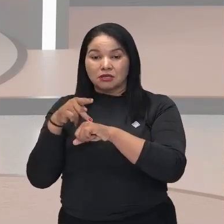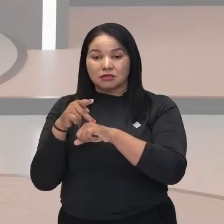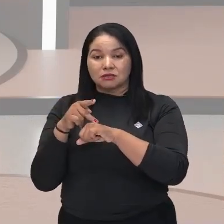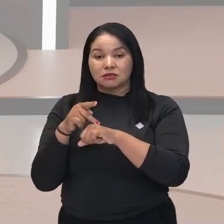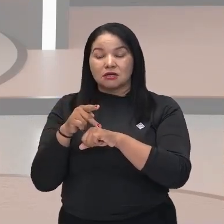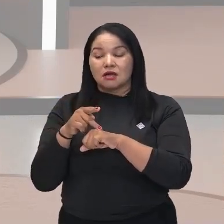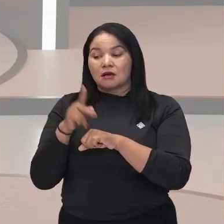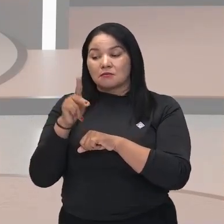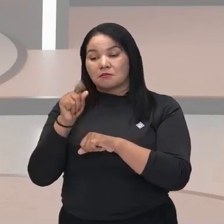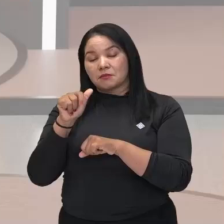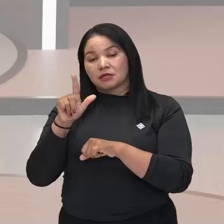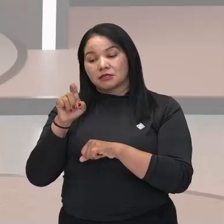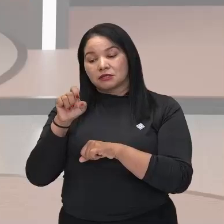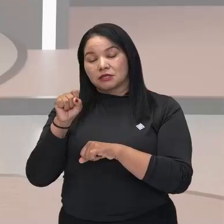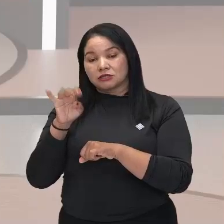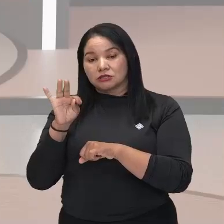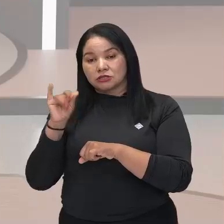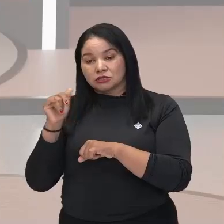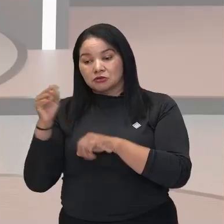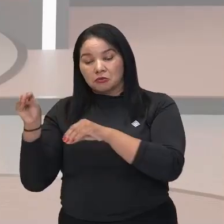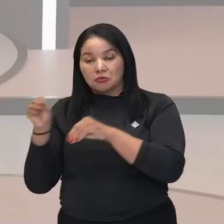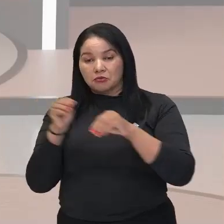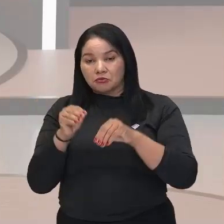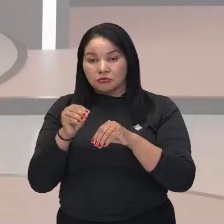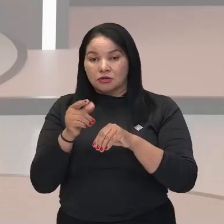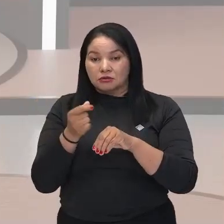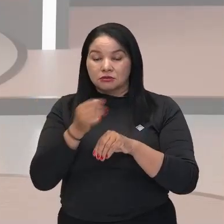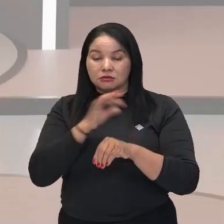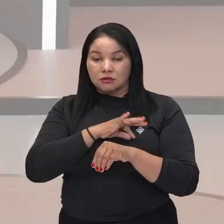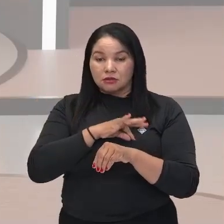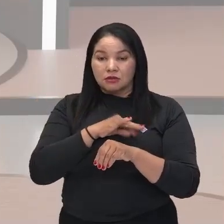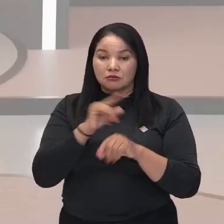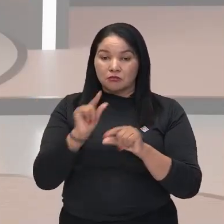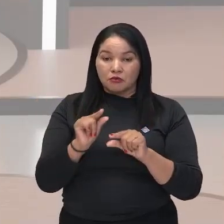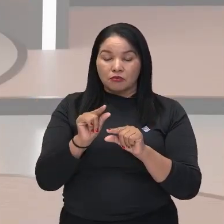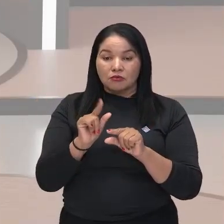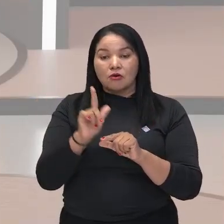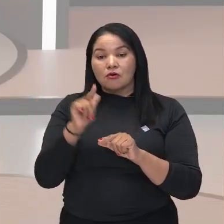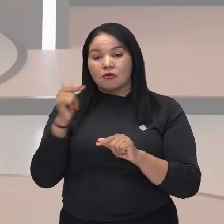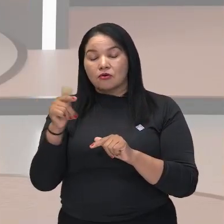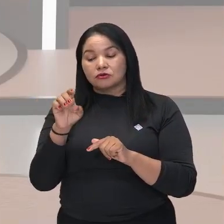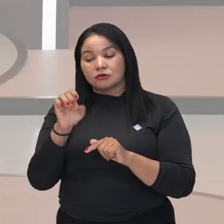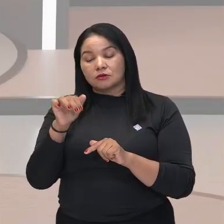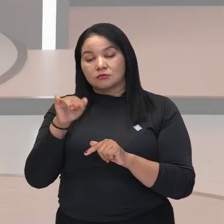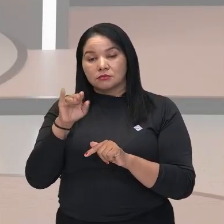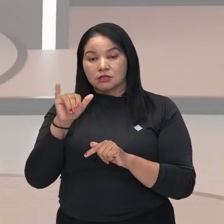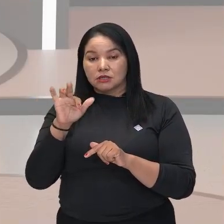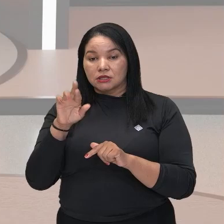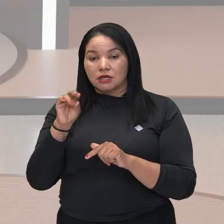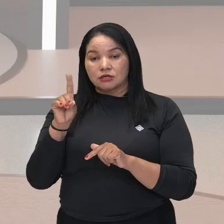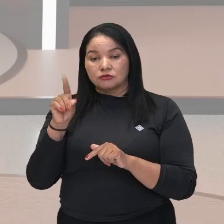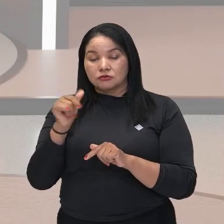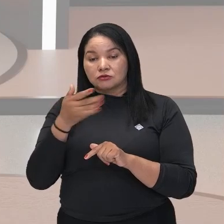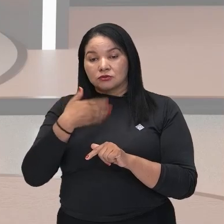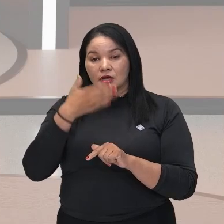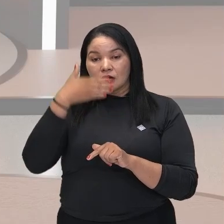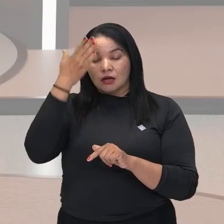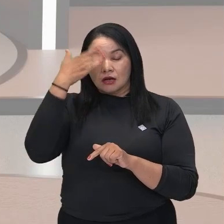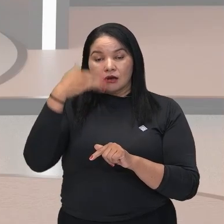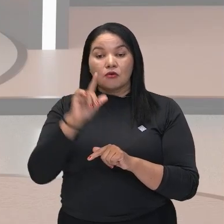imaginar, né? A área ali dos Emirados Árabes Unidos, tá? No caso ali da